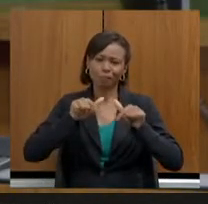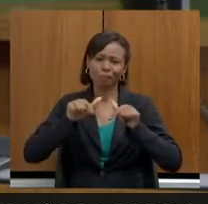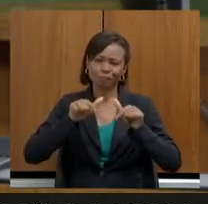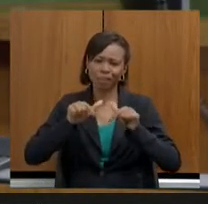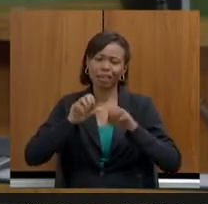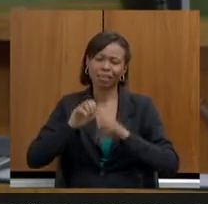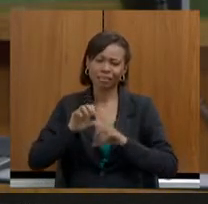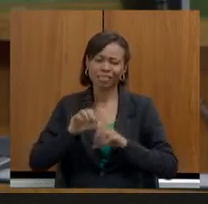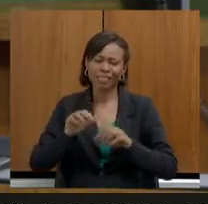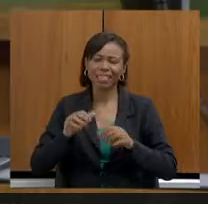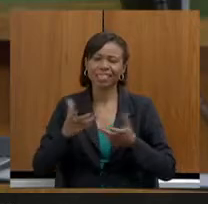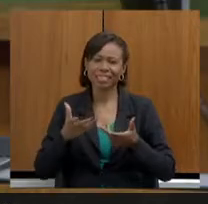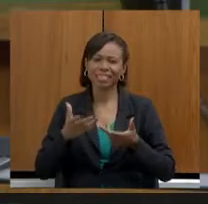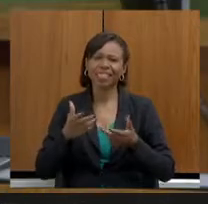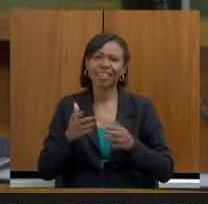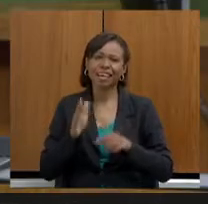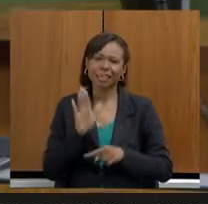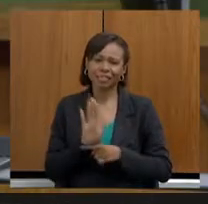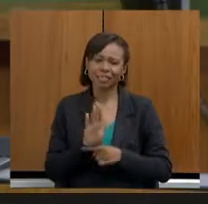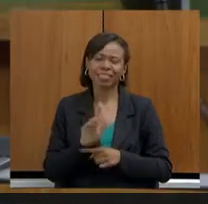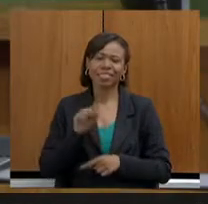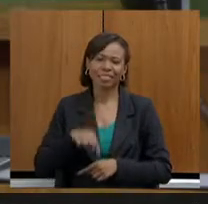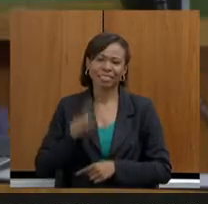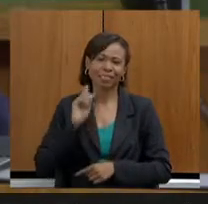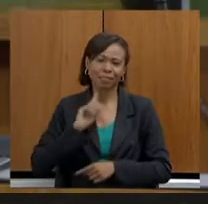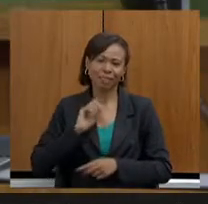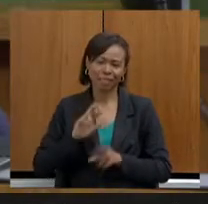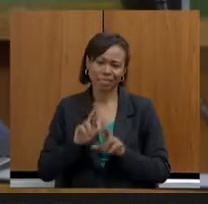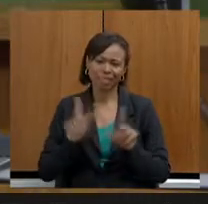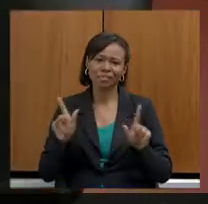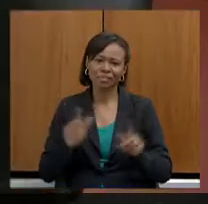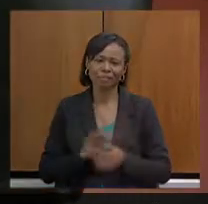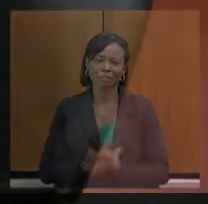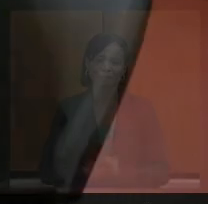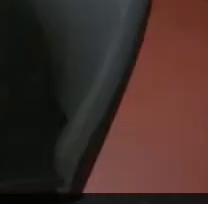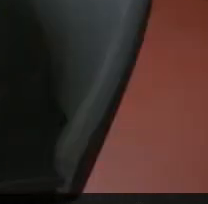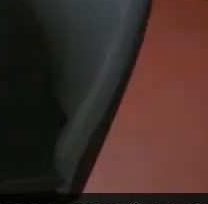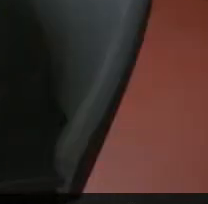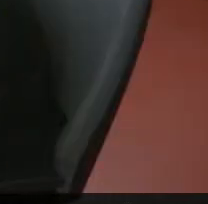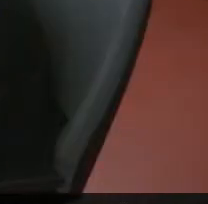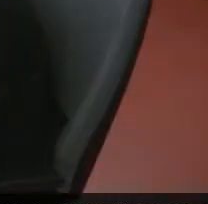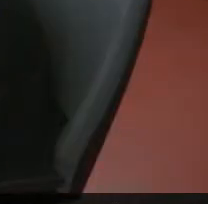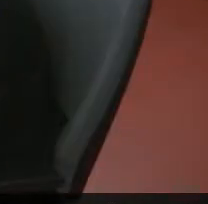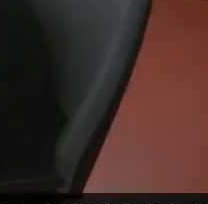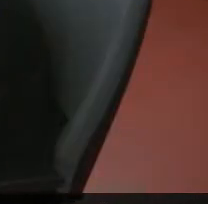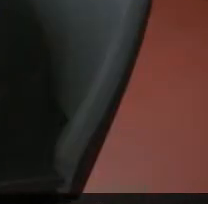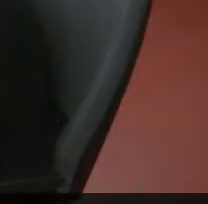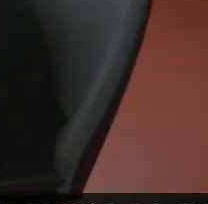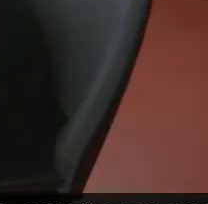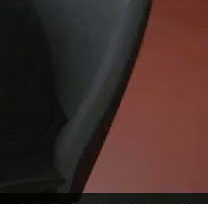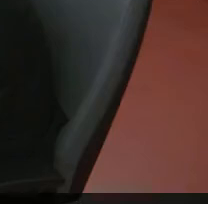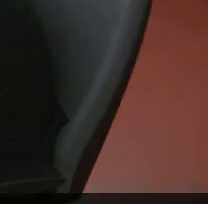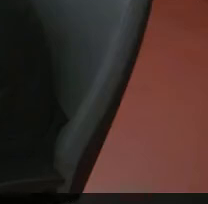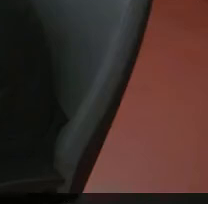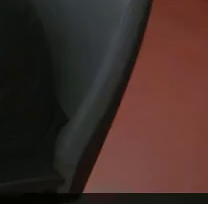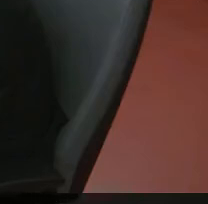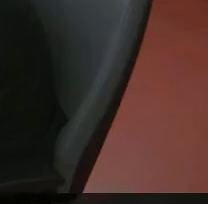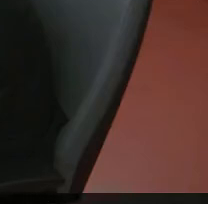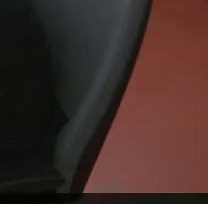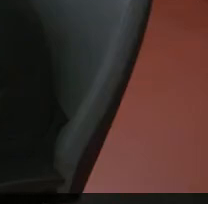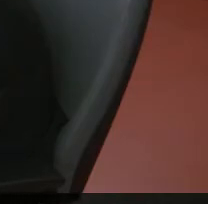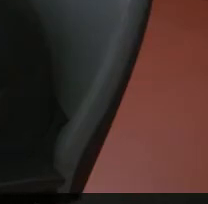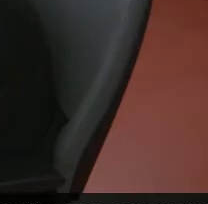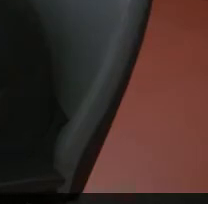trabalho de equipe tem feito a diferença aqui no estado de Minas Gerais Deputado passa a palavra para secretária para suas considerações